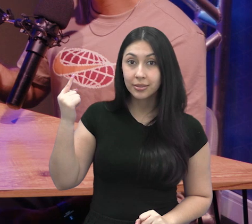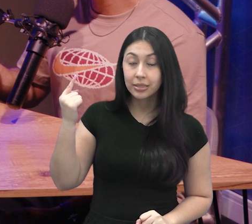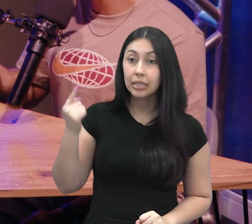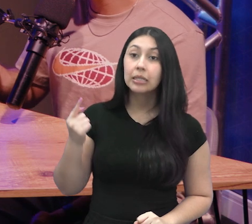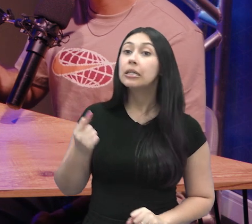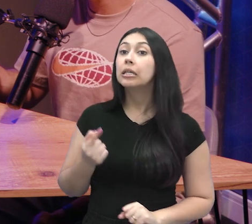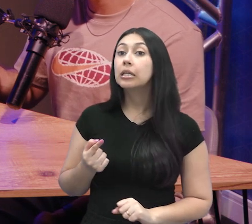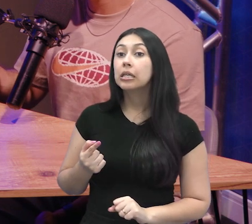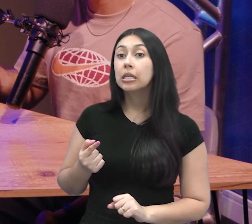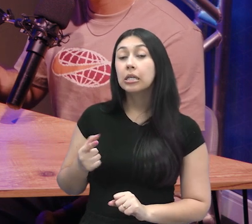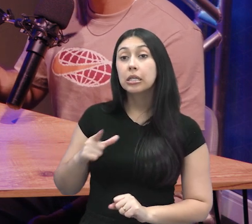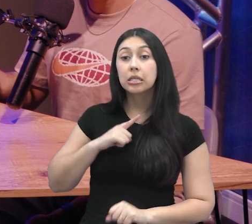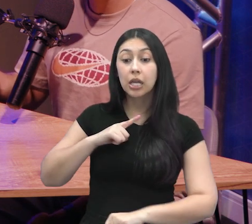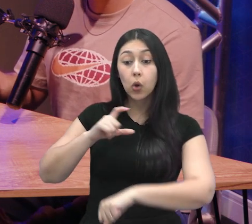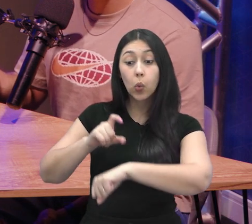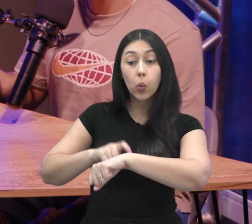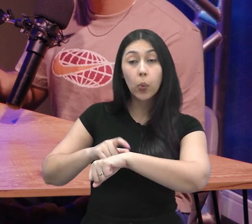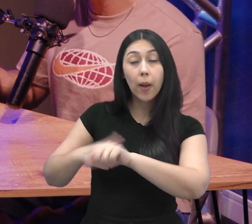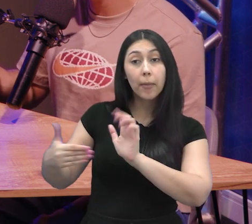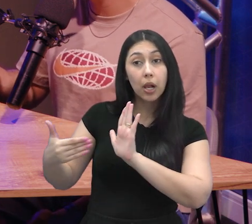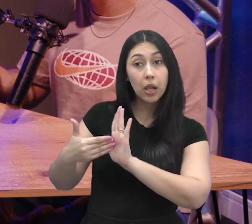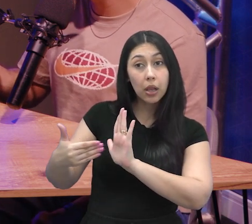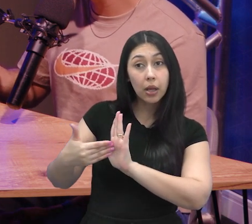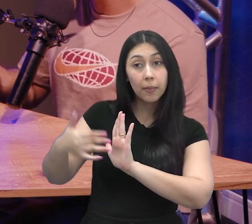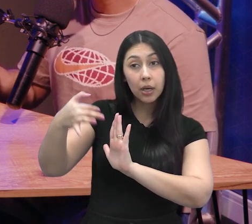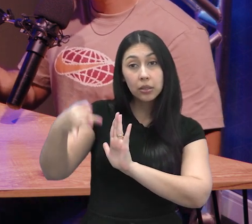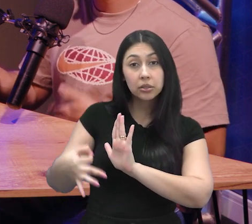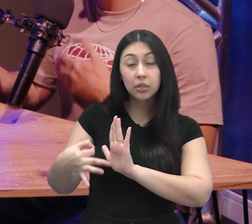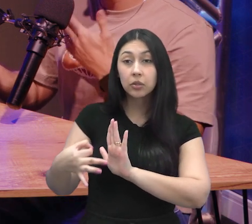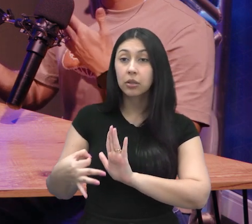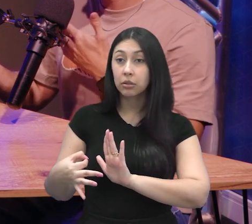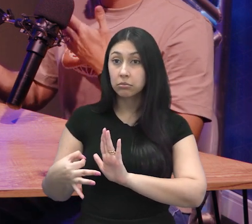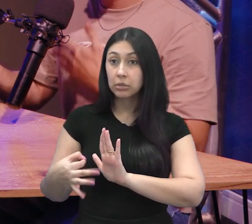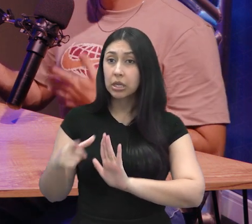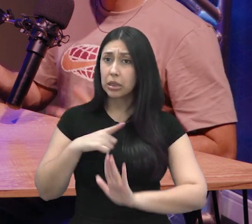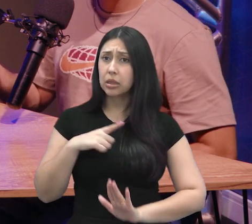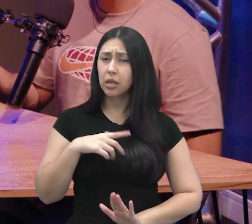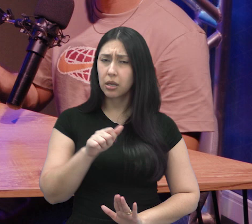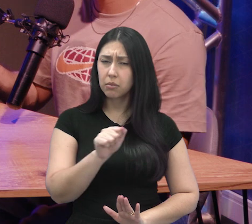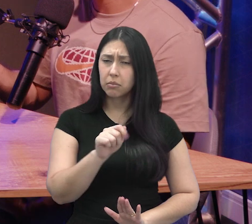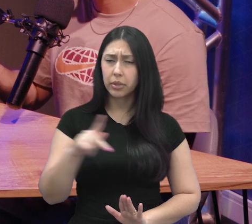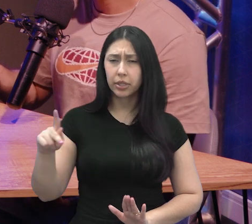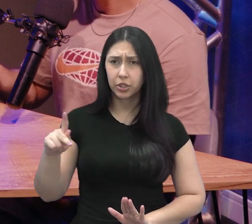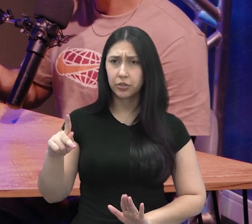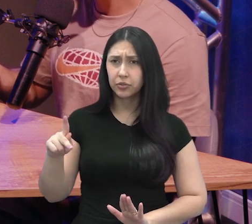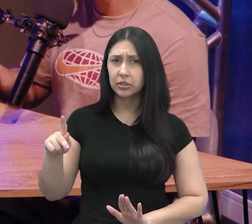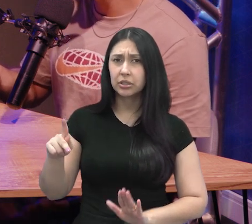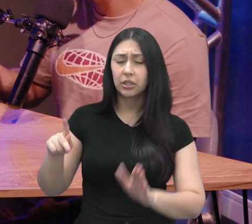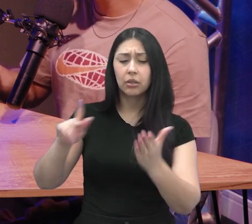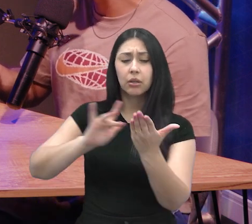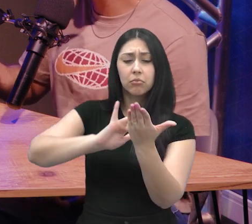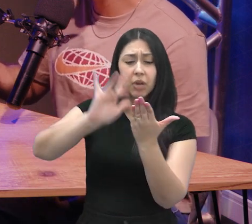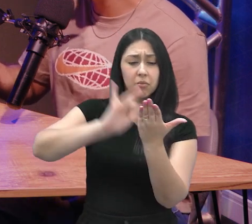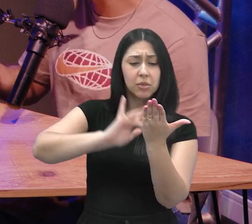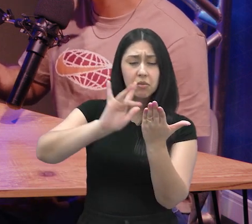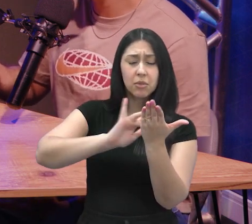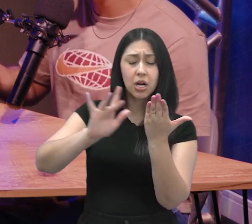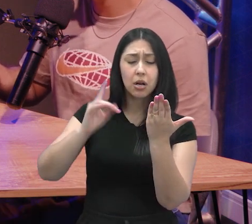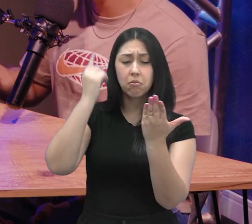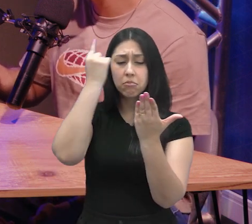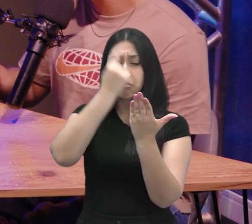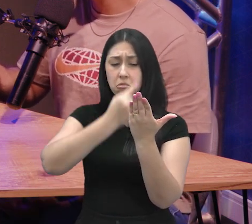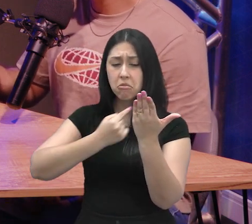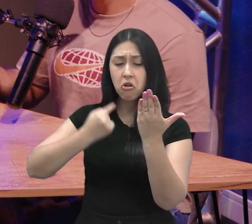é estabelecer limites de tempo de tela mesmo, né? Tem alguns aplicativos que eles